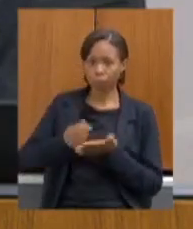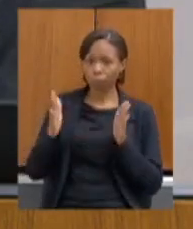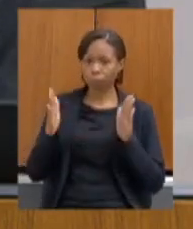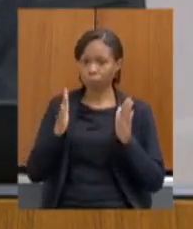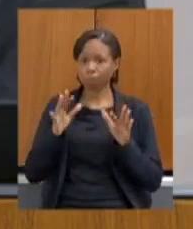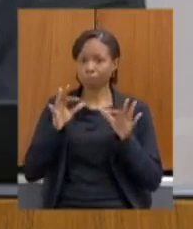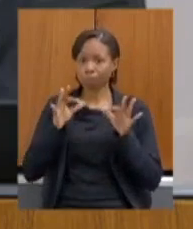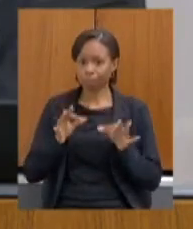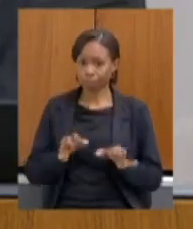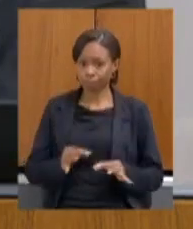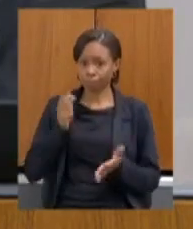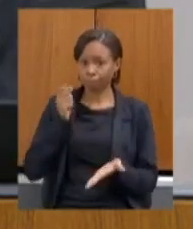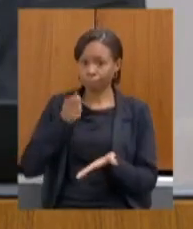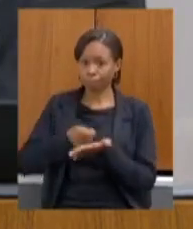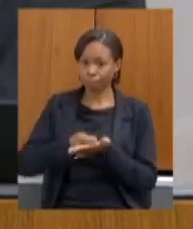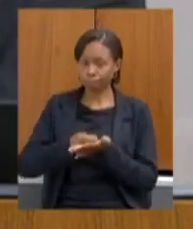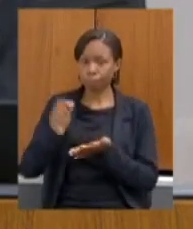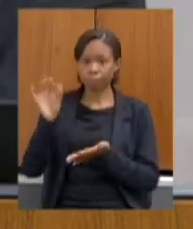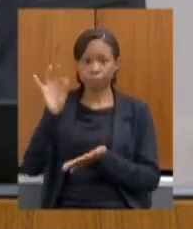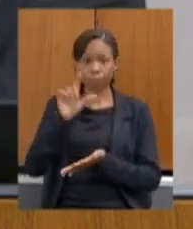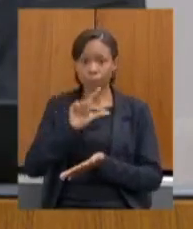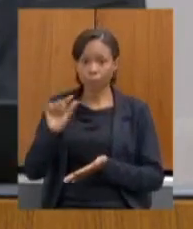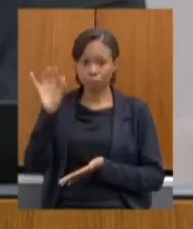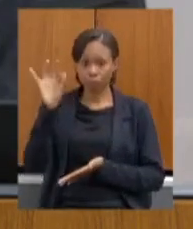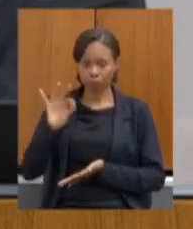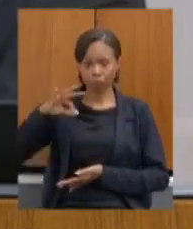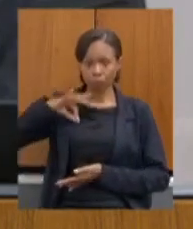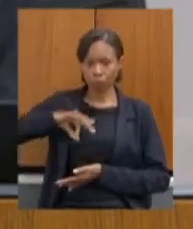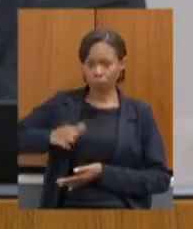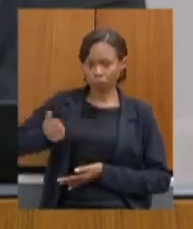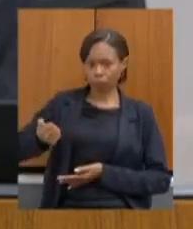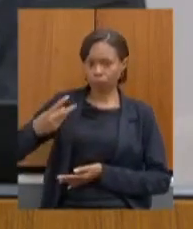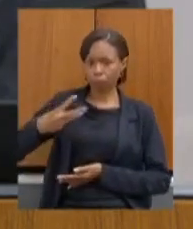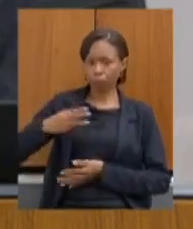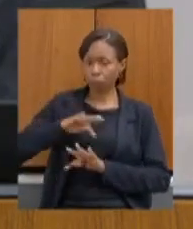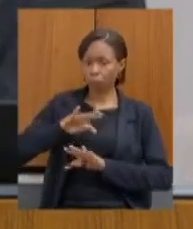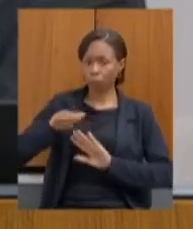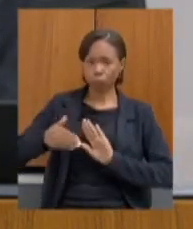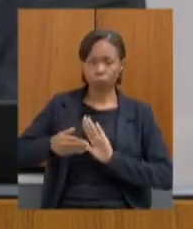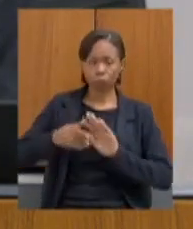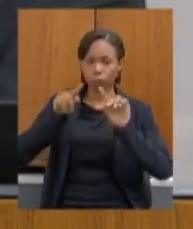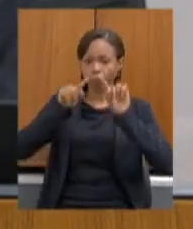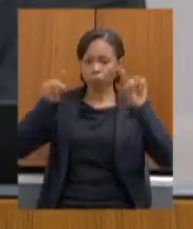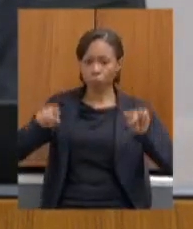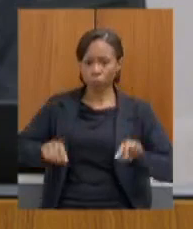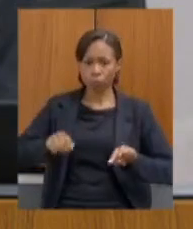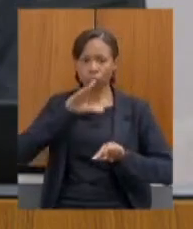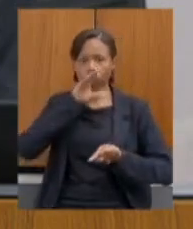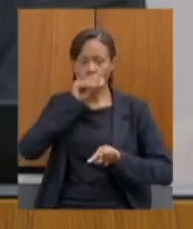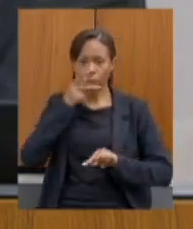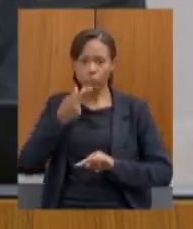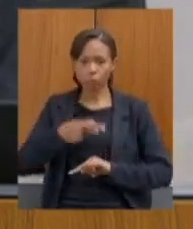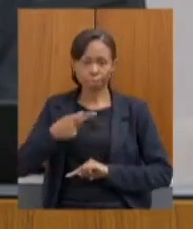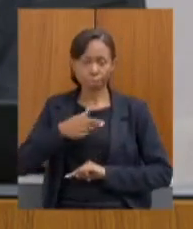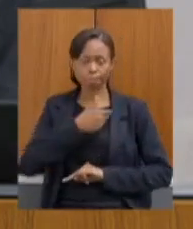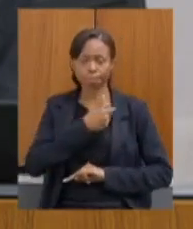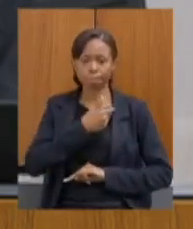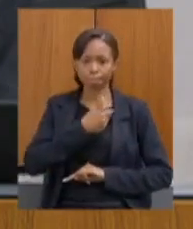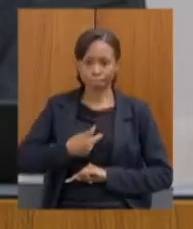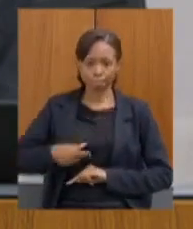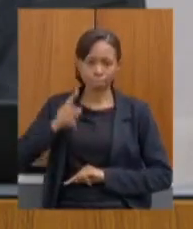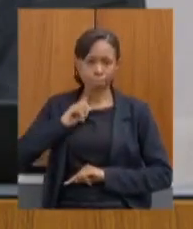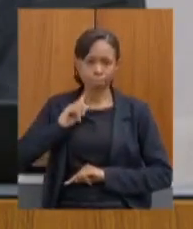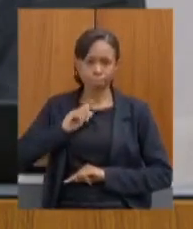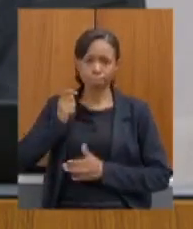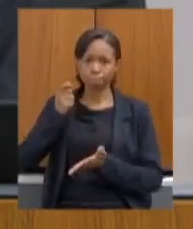legal o pagamento da totalidade correspondente ao 13º salário e a todo o funcionário de Minas Gerais, ou seja, que pague integralmente